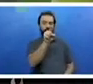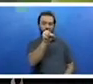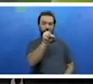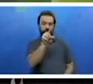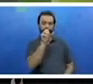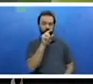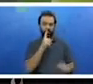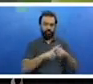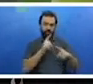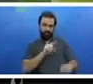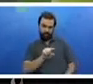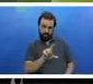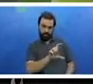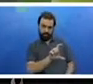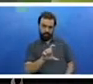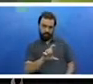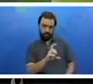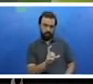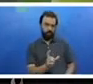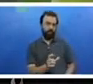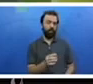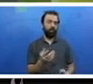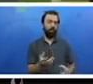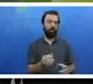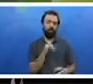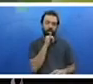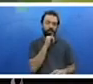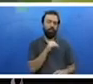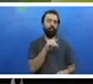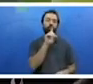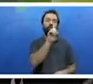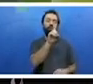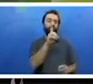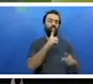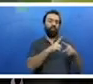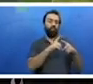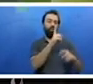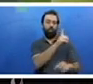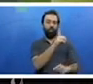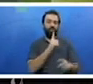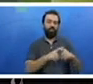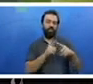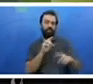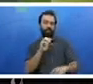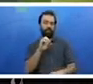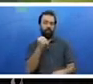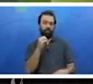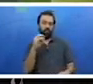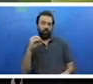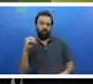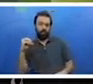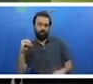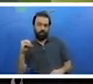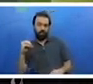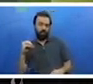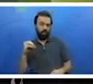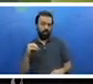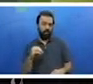observa? Vamos multiplicar, então, 1 vezes 800, 800. 2 vezes